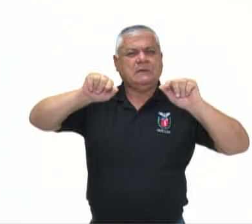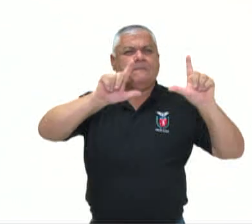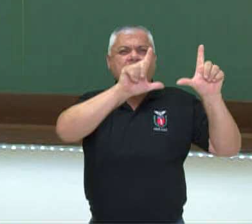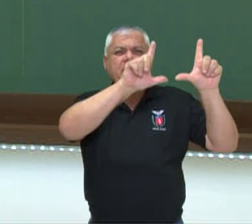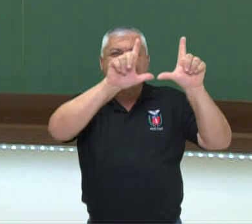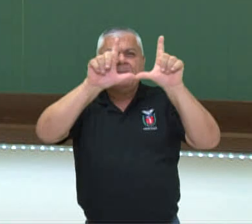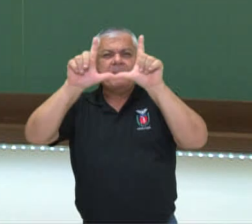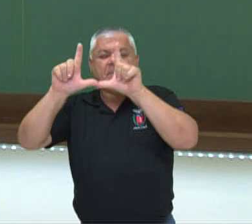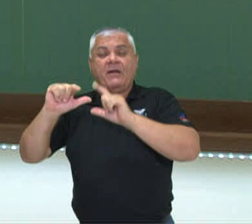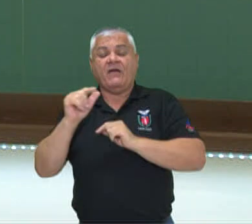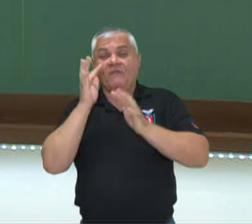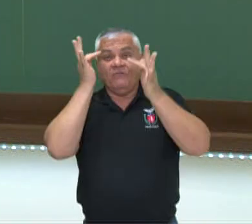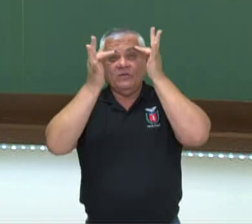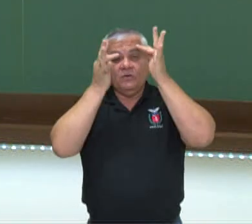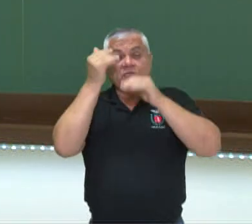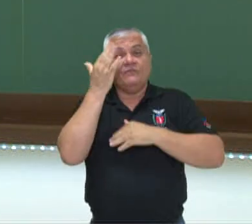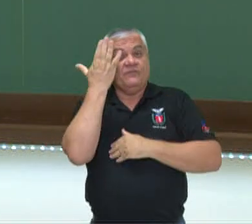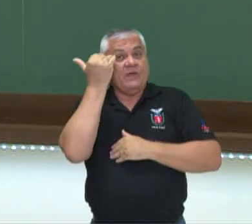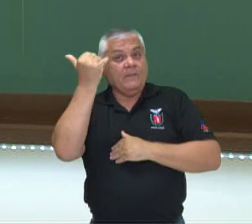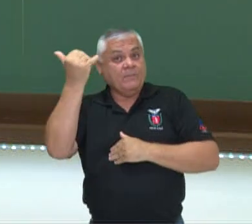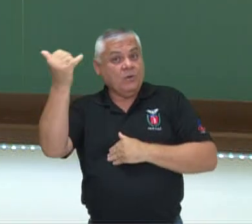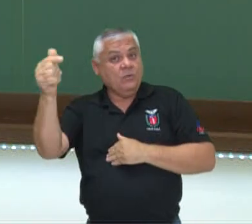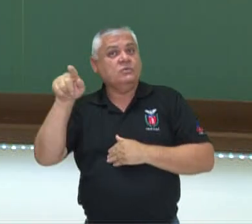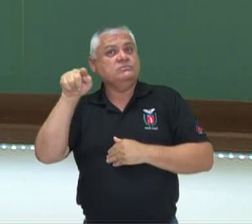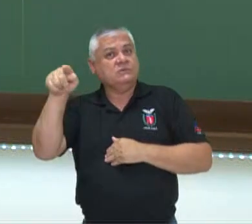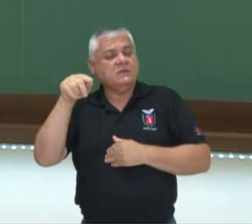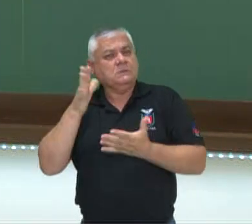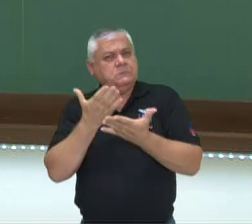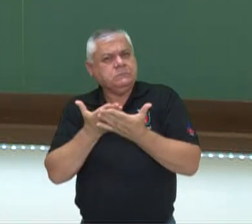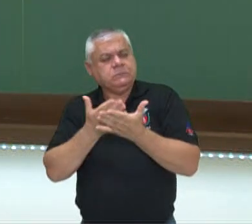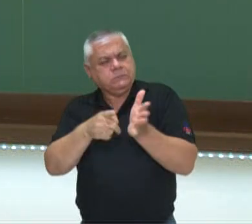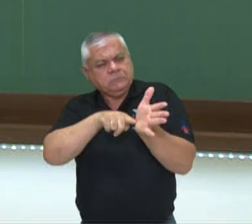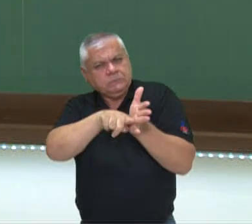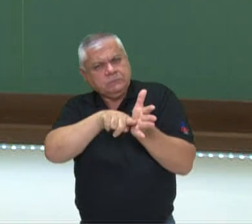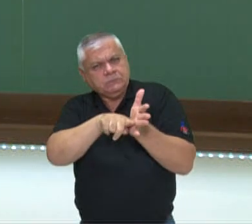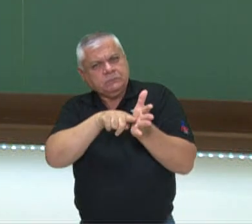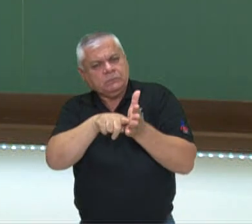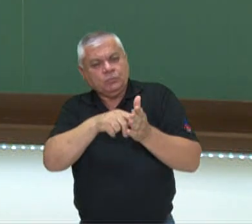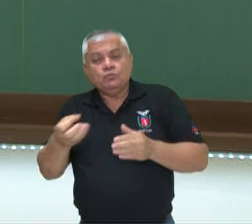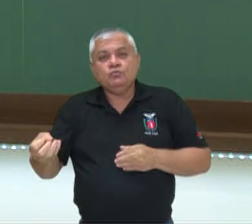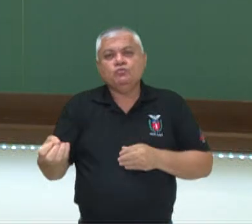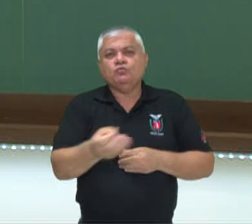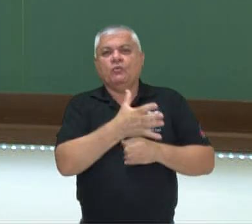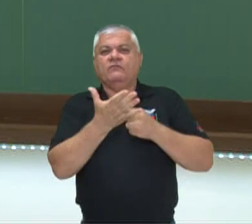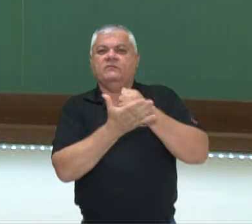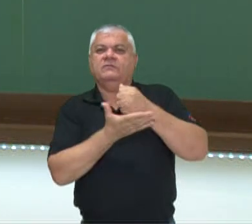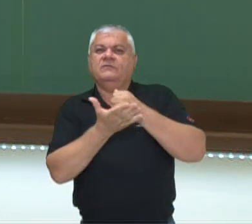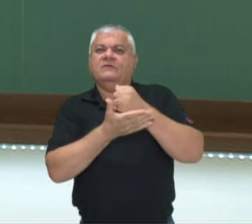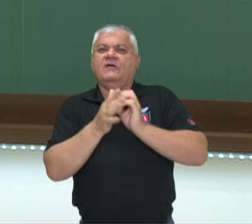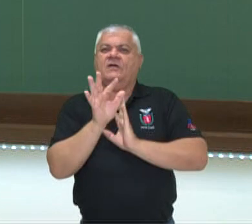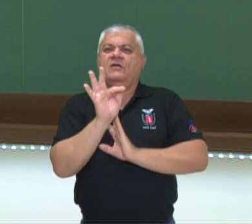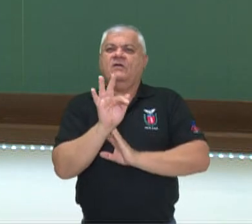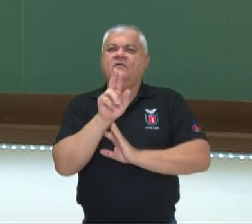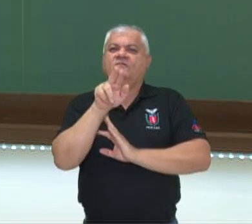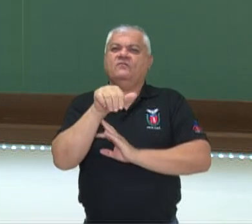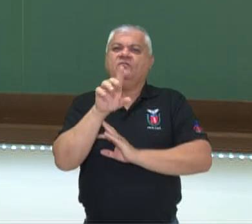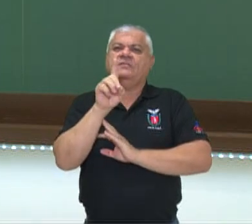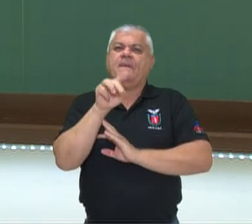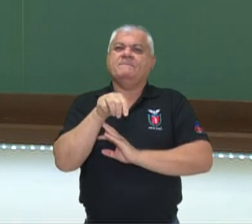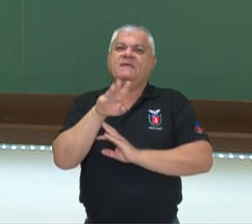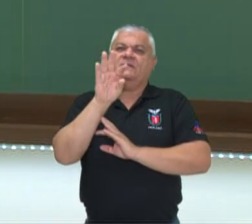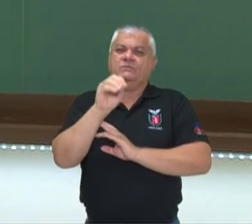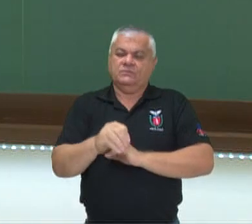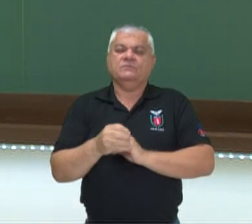cientistas, filósofos da ciência que buscaram estabelecer um novo fundamento para o conhecimento científico,